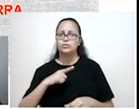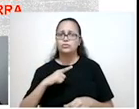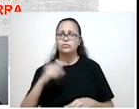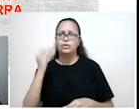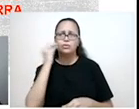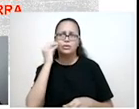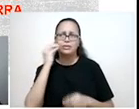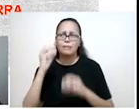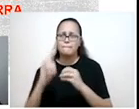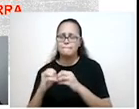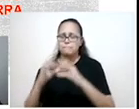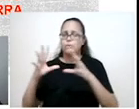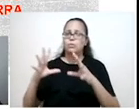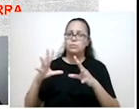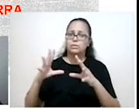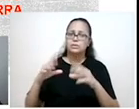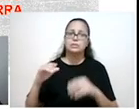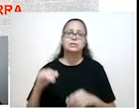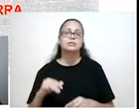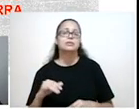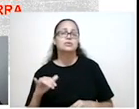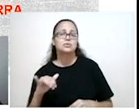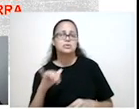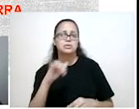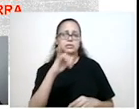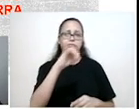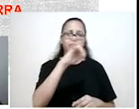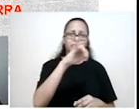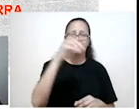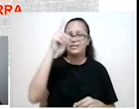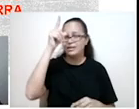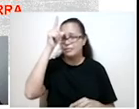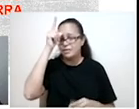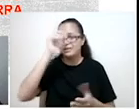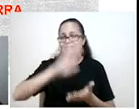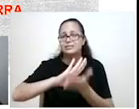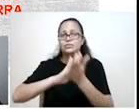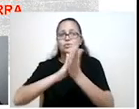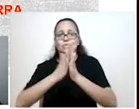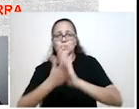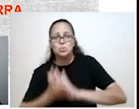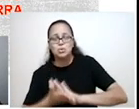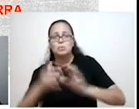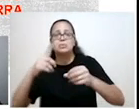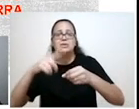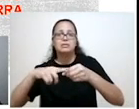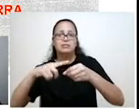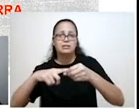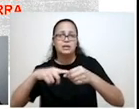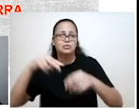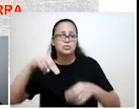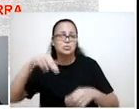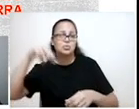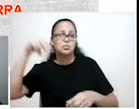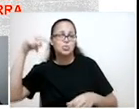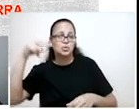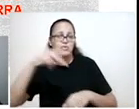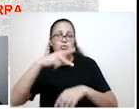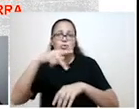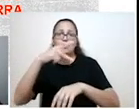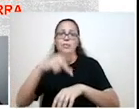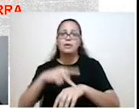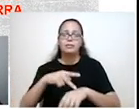a aviação alemã destruiu a cidade de Guernica, que fica no norte da Espanha.